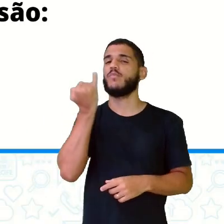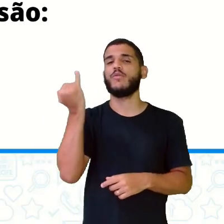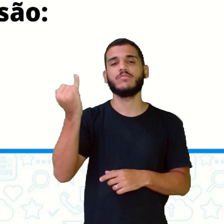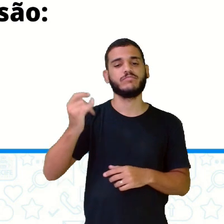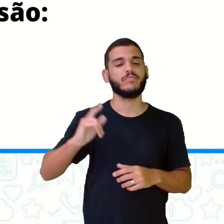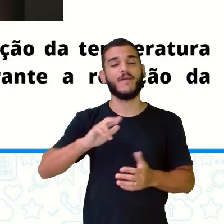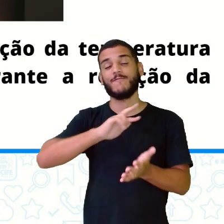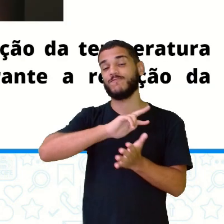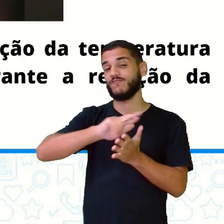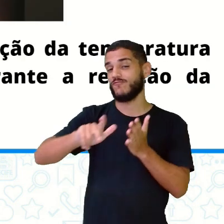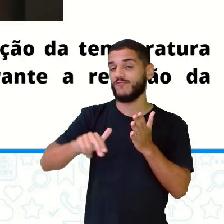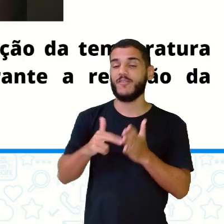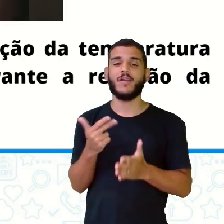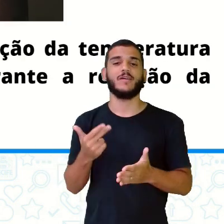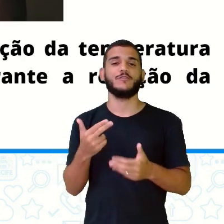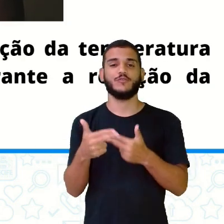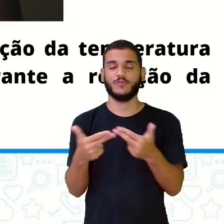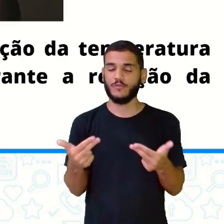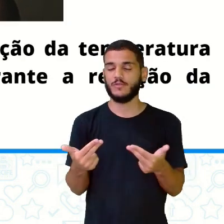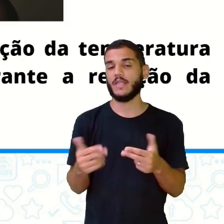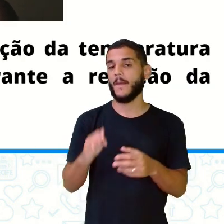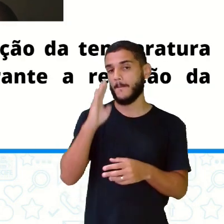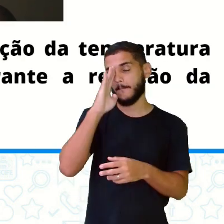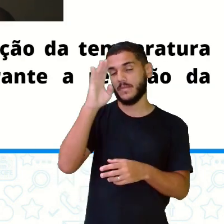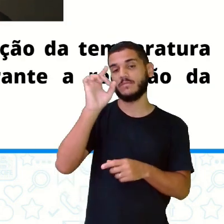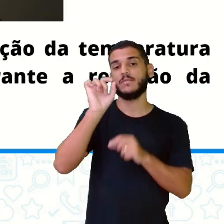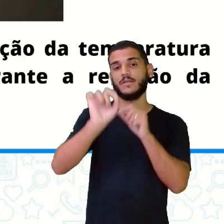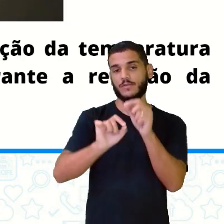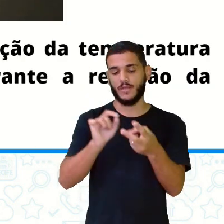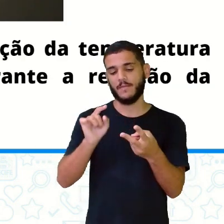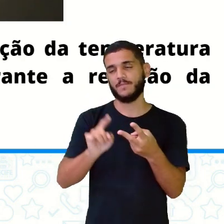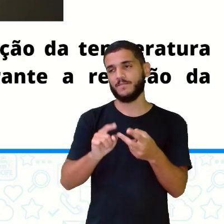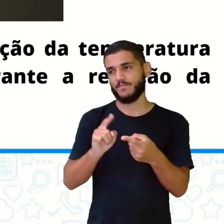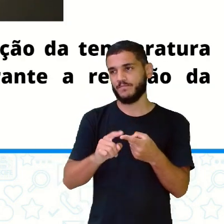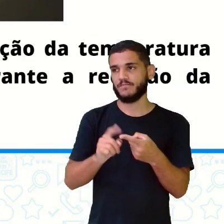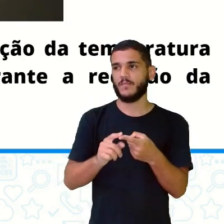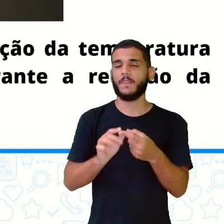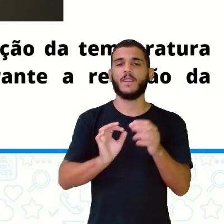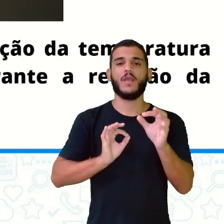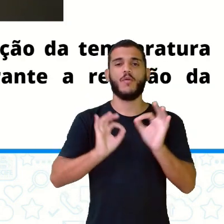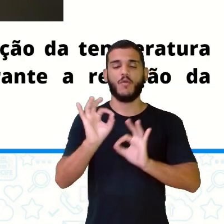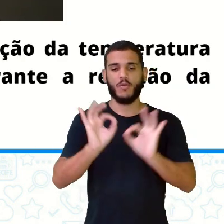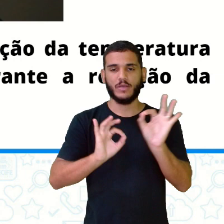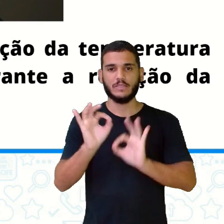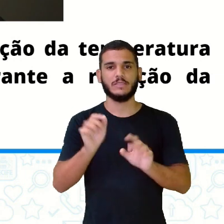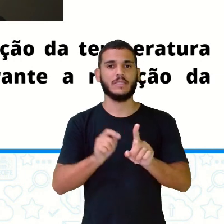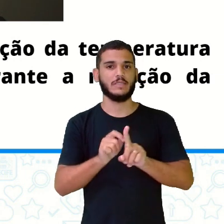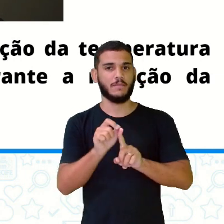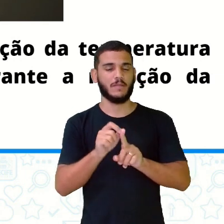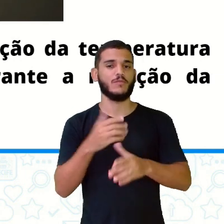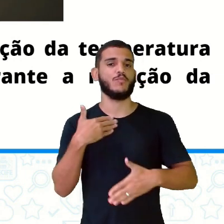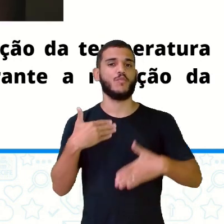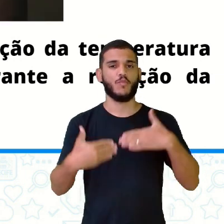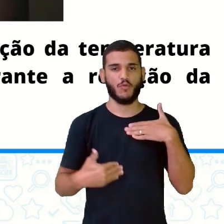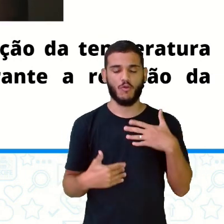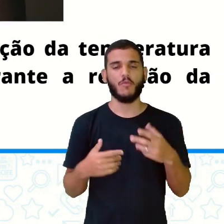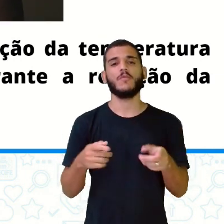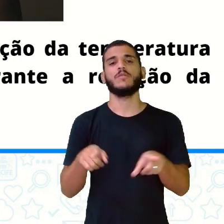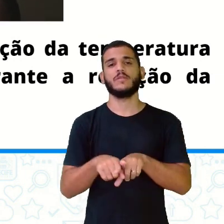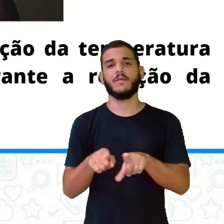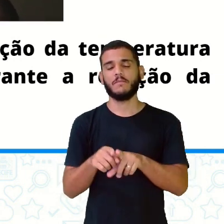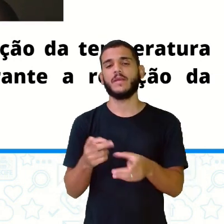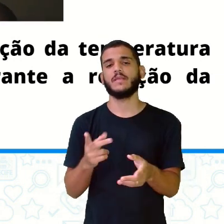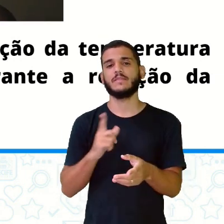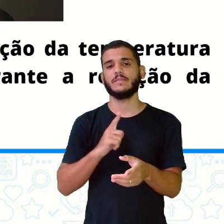de diversas funções. Suas principais são termorregulação. A água atua na manutenção